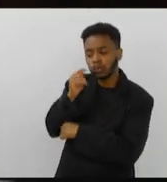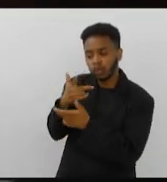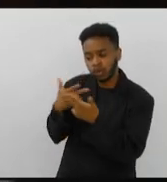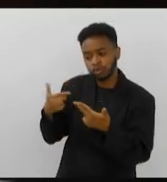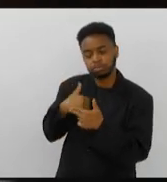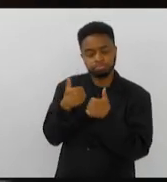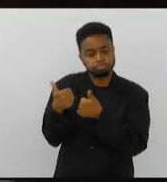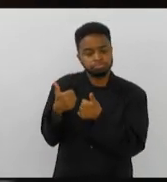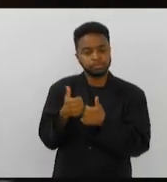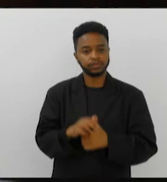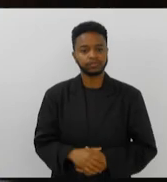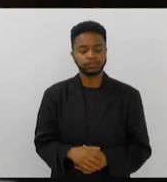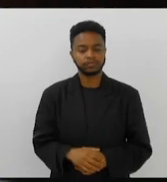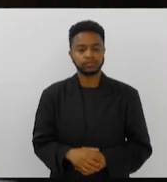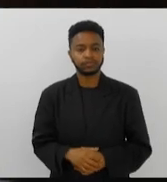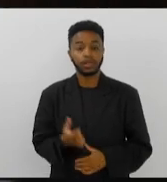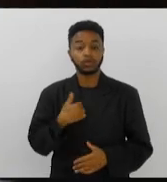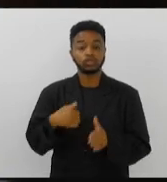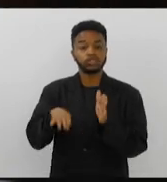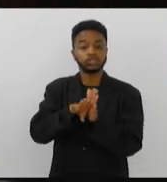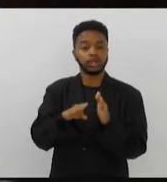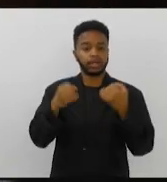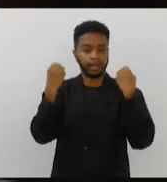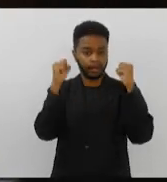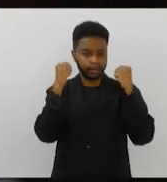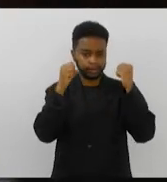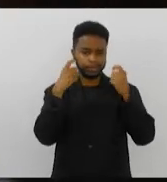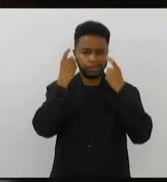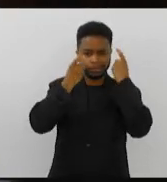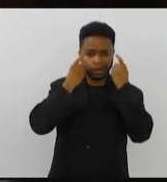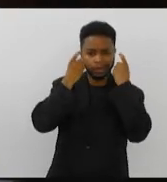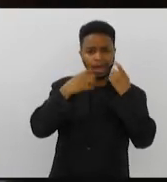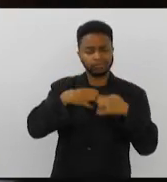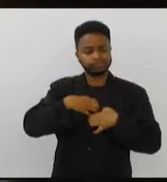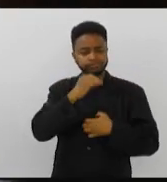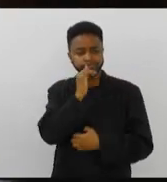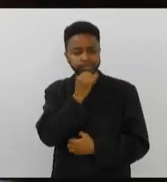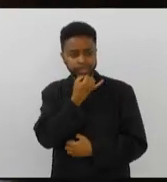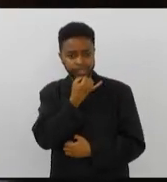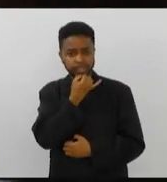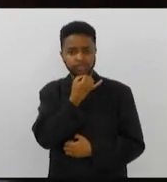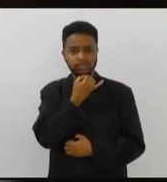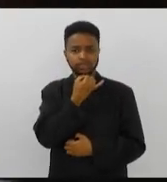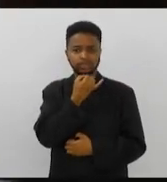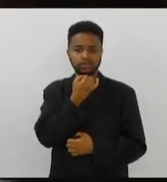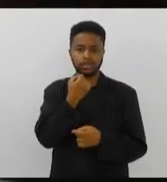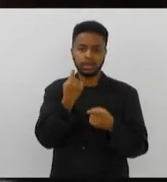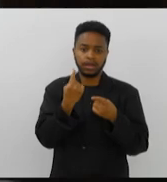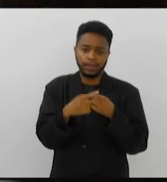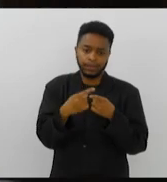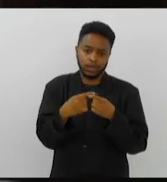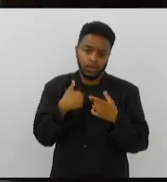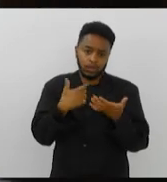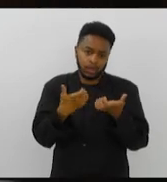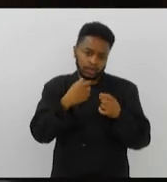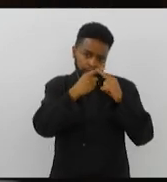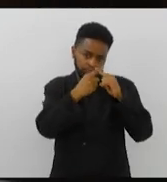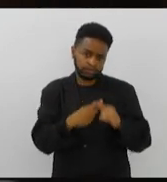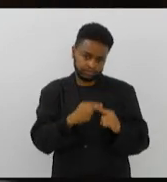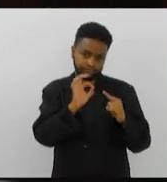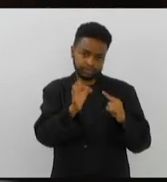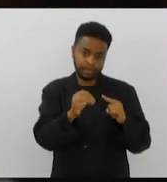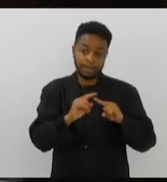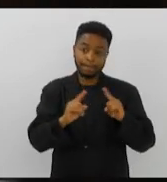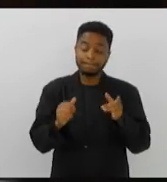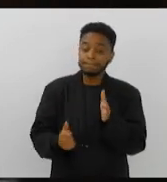bom aí cheguei lá né preocupado chateado porque eu queria concorrer era minha primeira